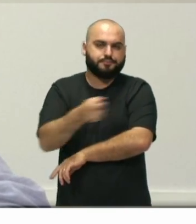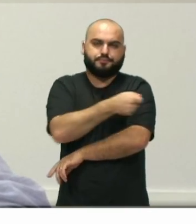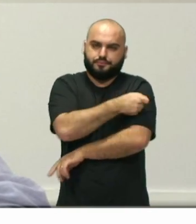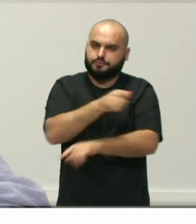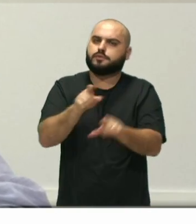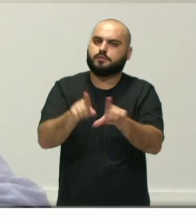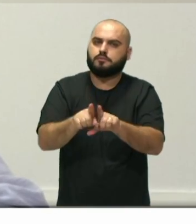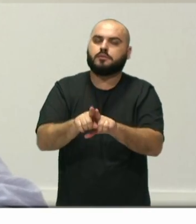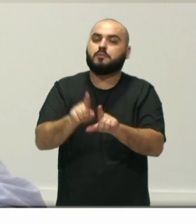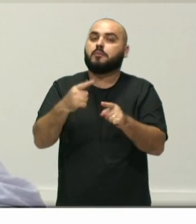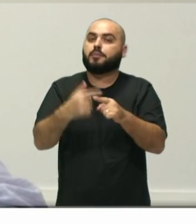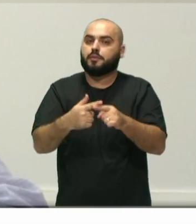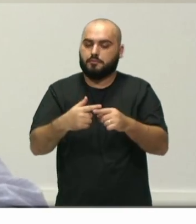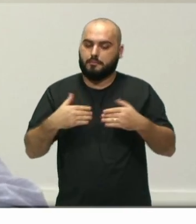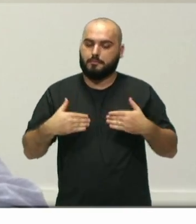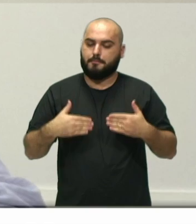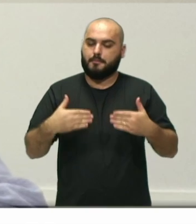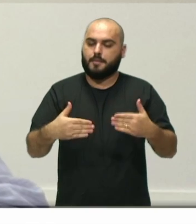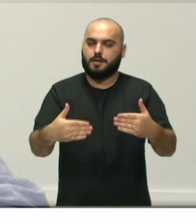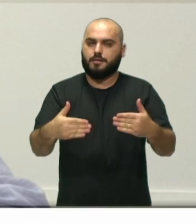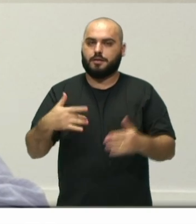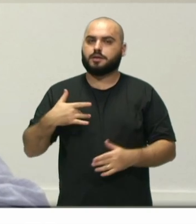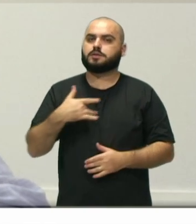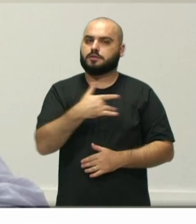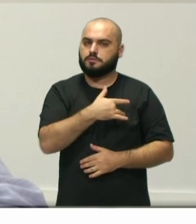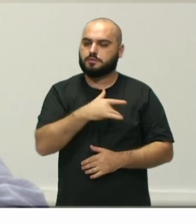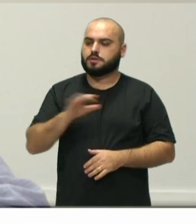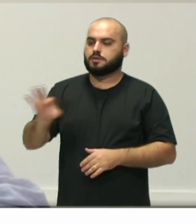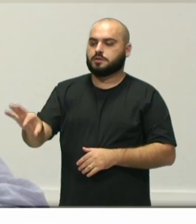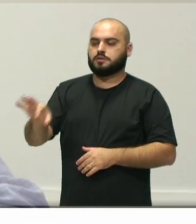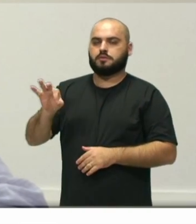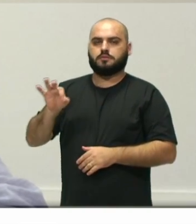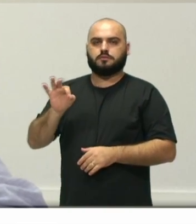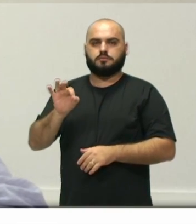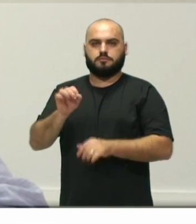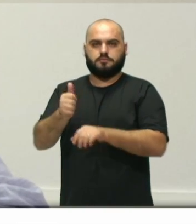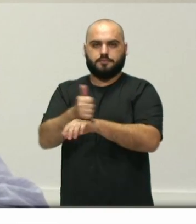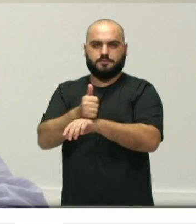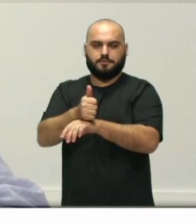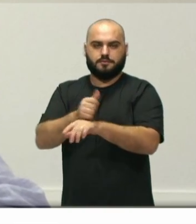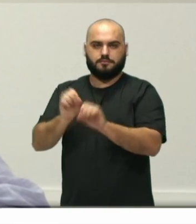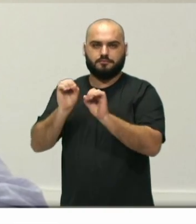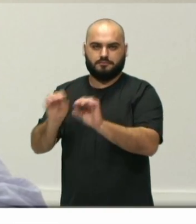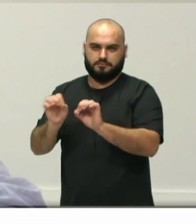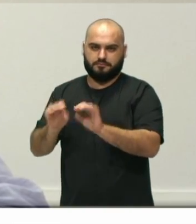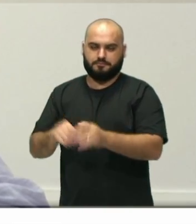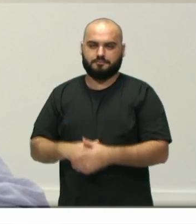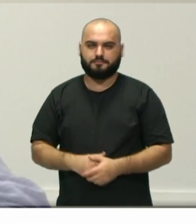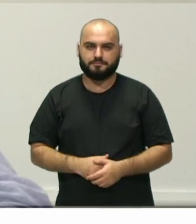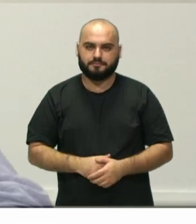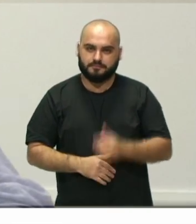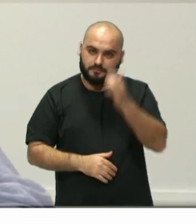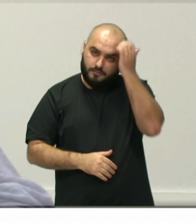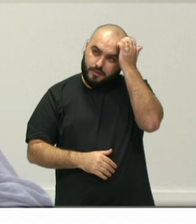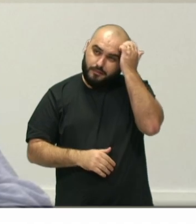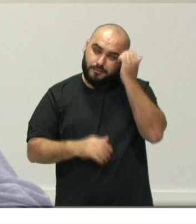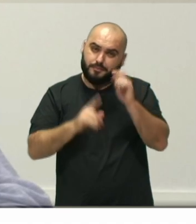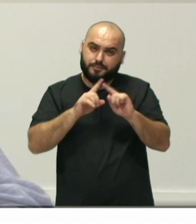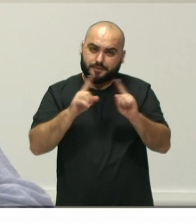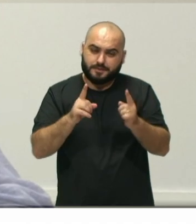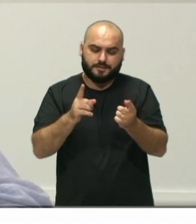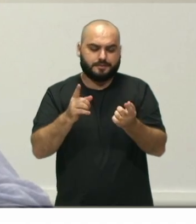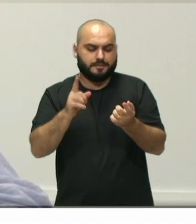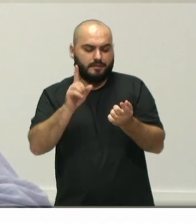também contemplou os profissionais de educação nas diretrizes da vacinação como prioridade. Então, mas sem dúvida essa